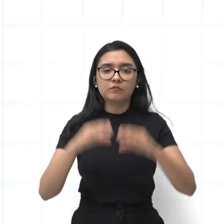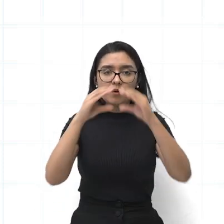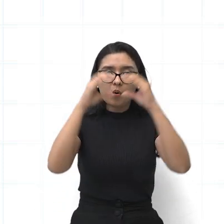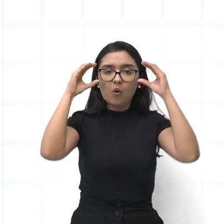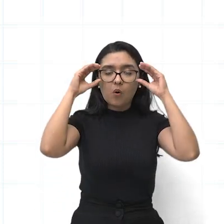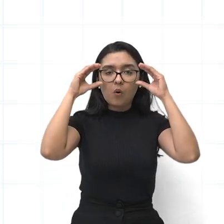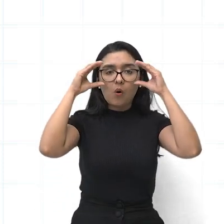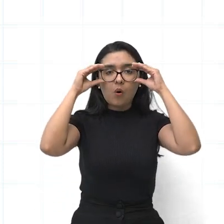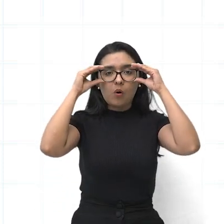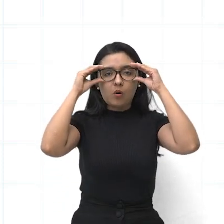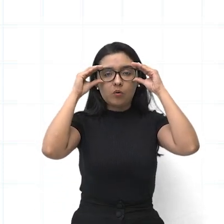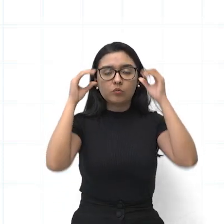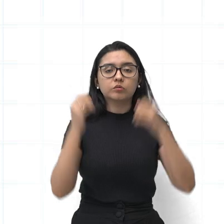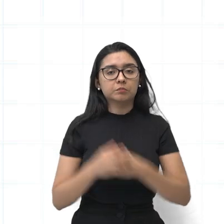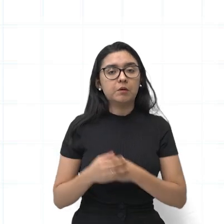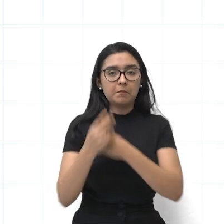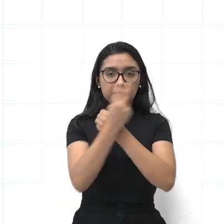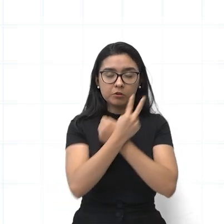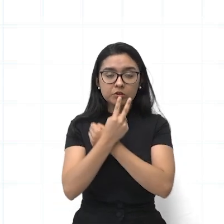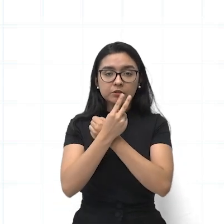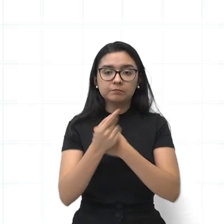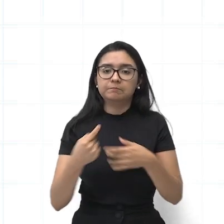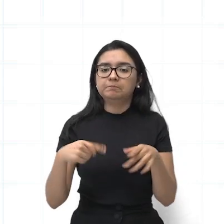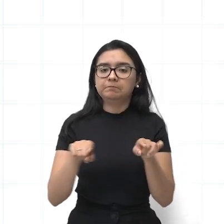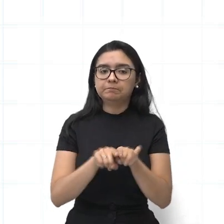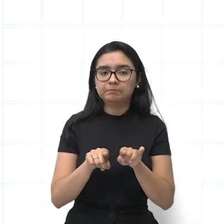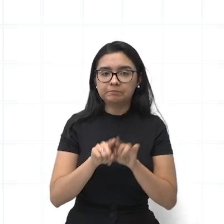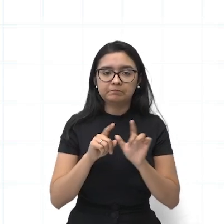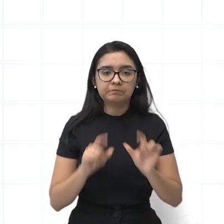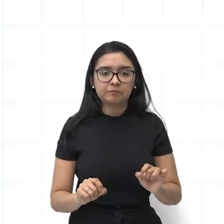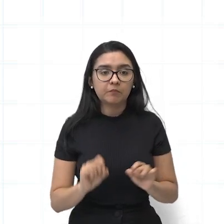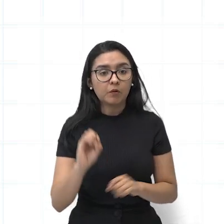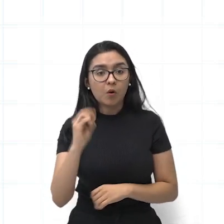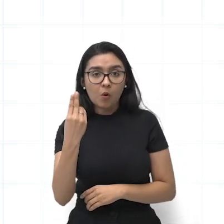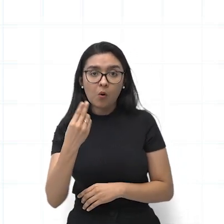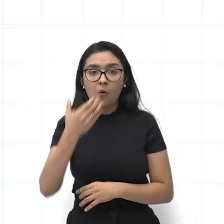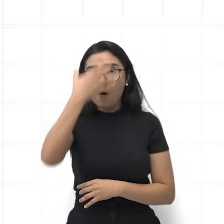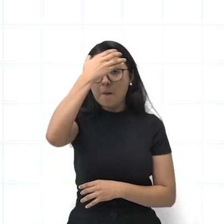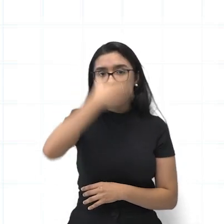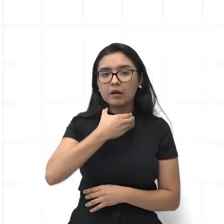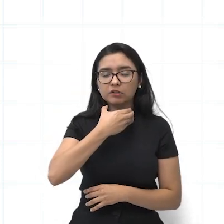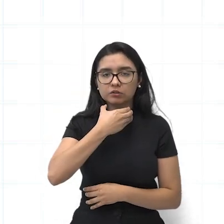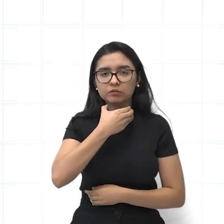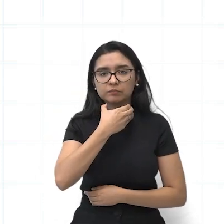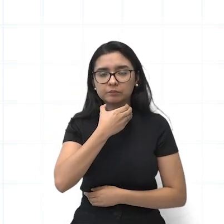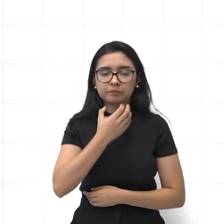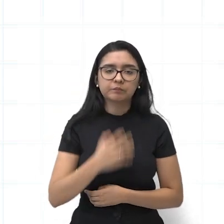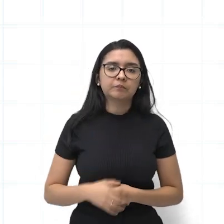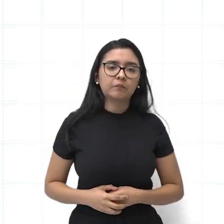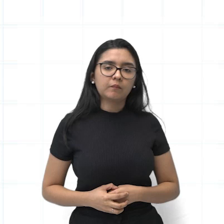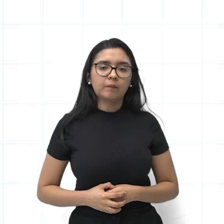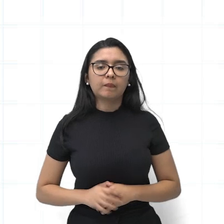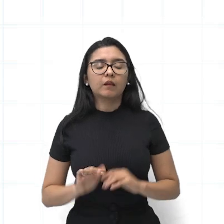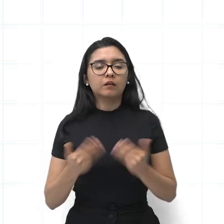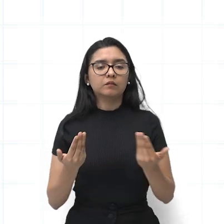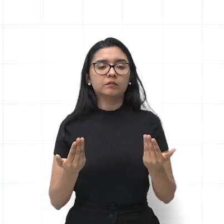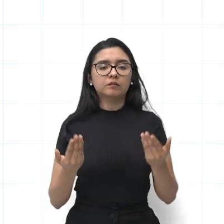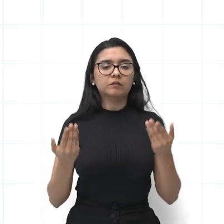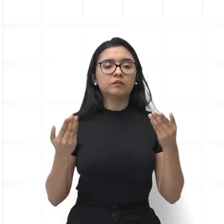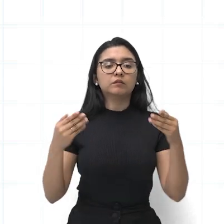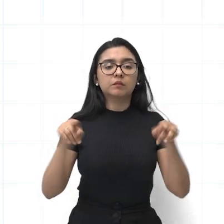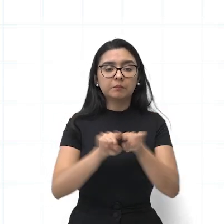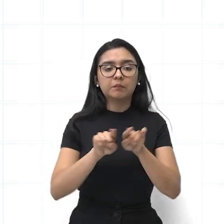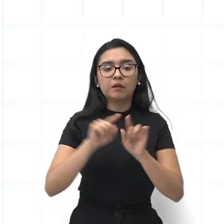de proteção, e aí eu coloquei o óculos de proteção ou máscara, tá bom?